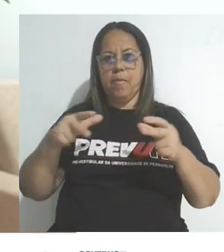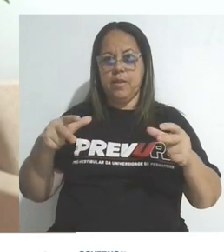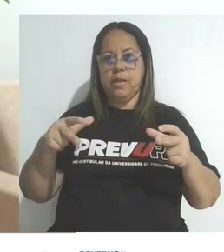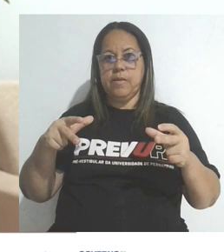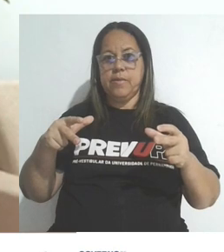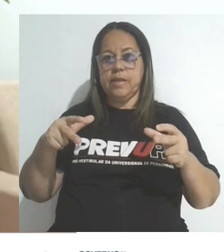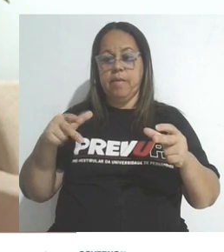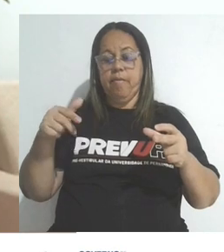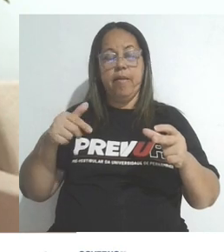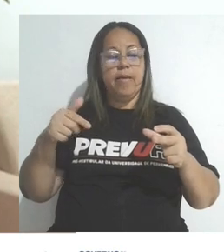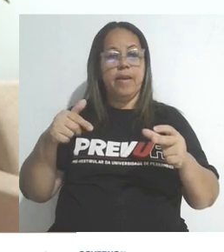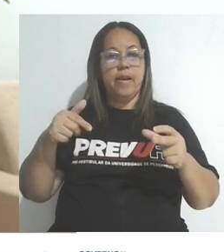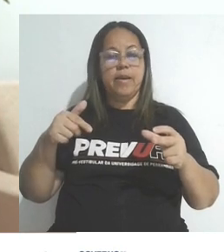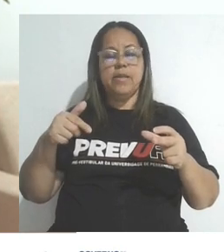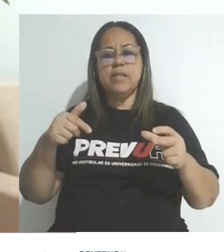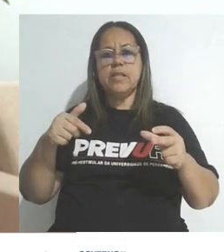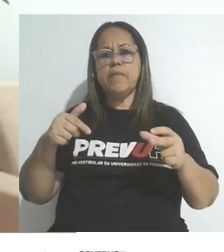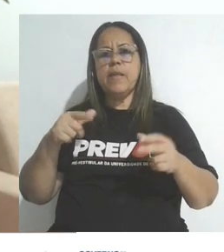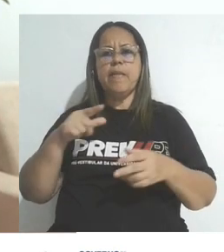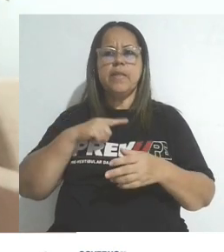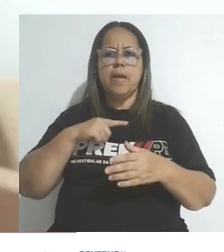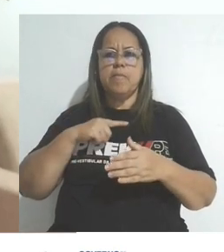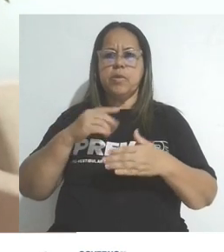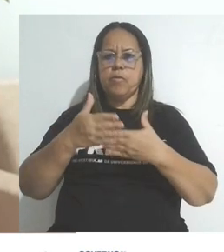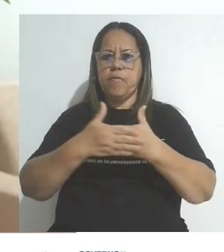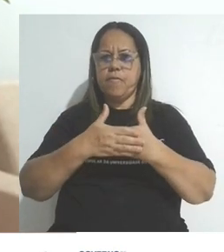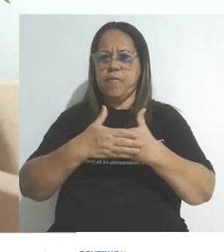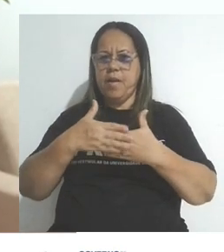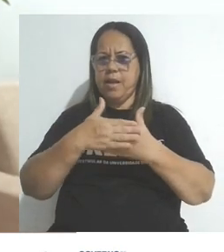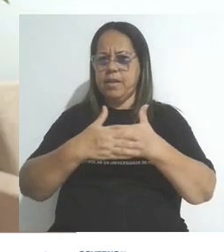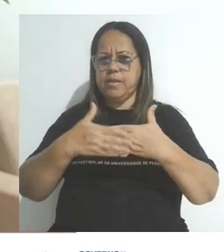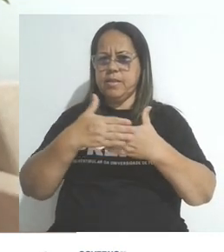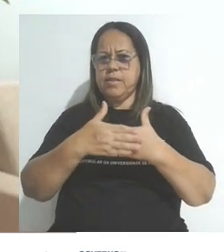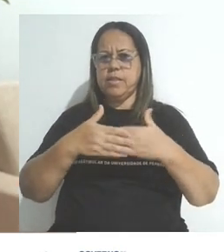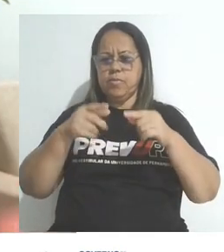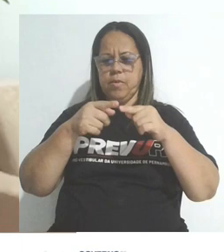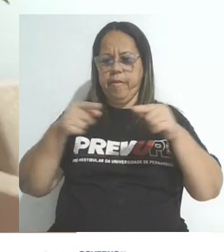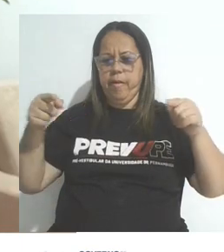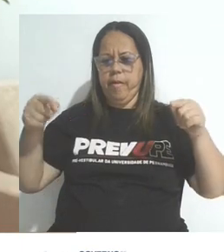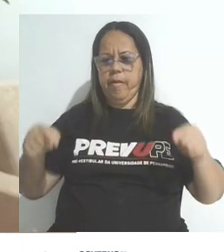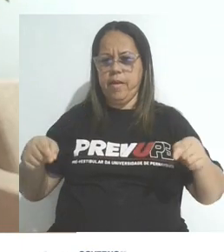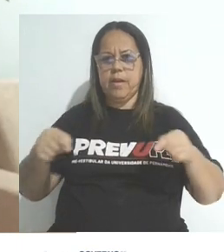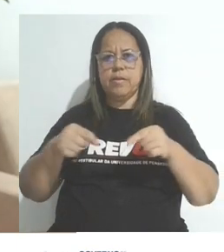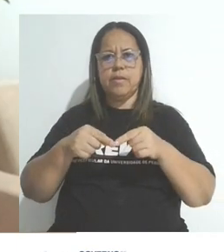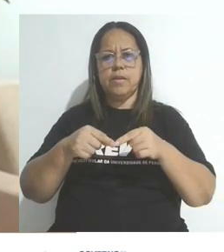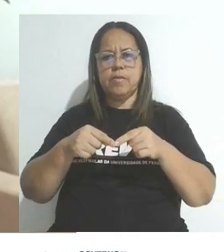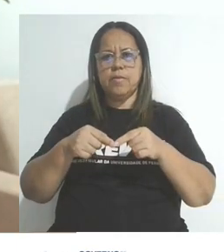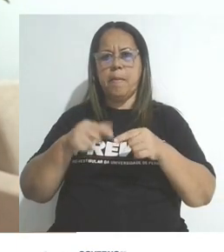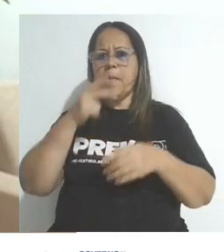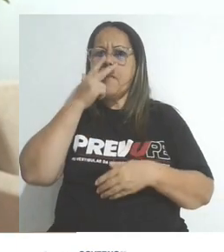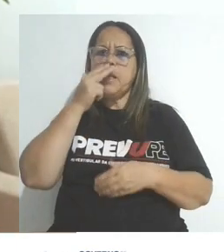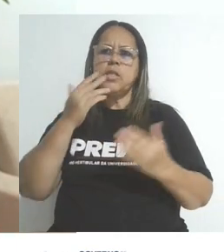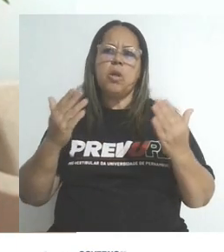e nesse paralelepípedo temos faces retangulares. E aí imagine você que é como se fosse um